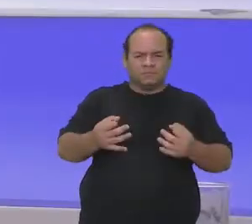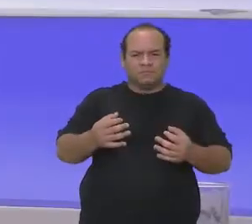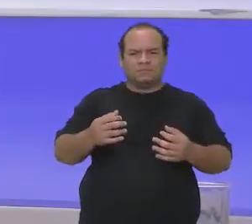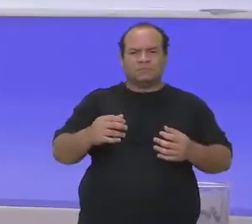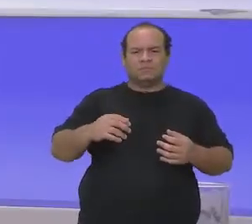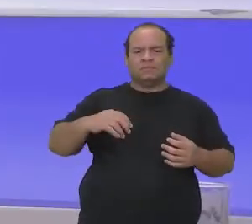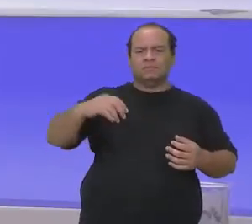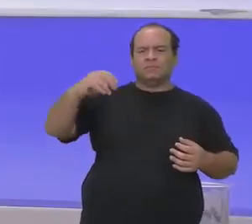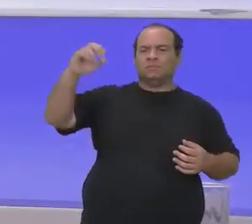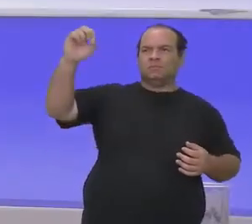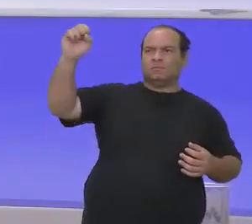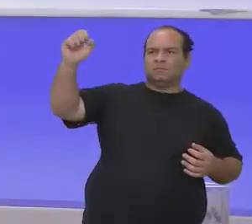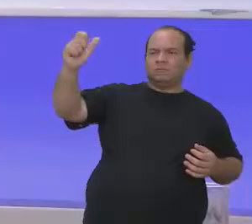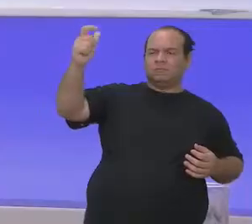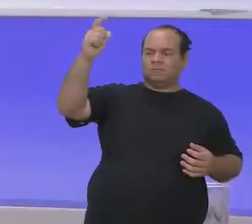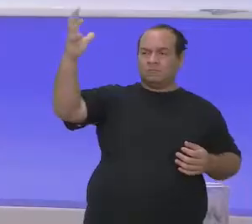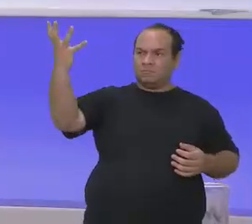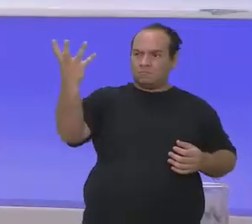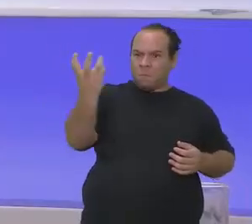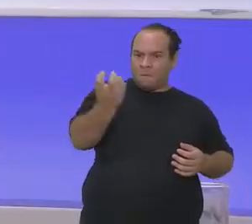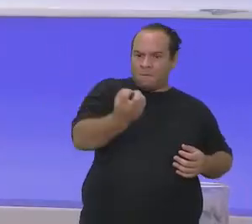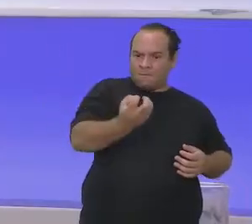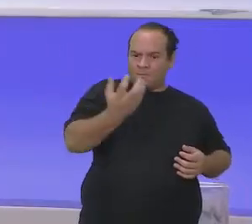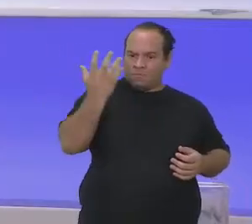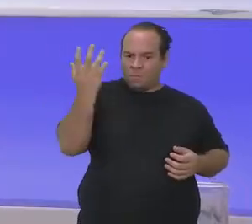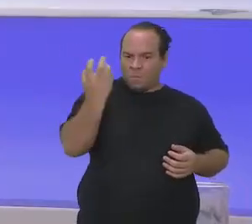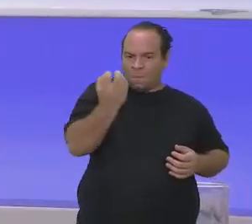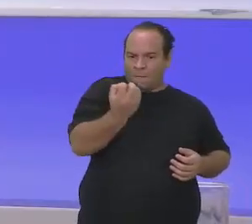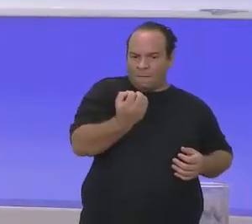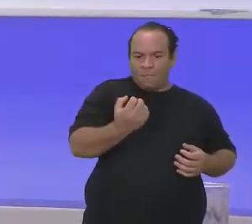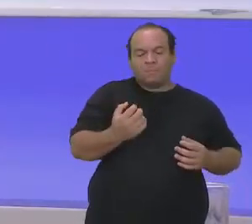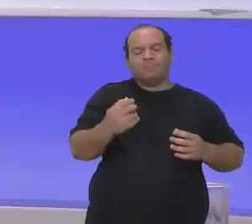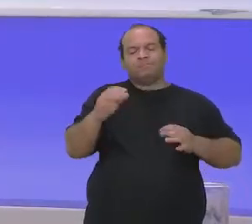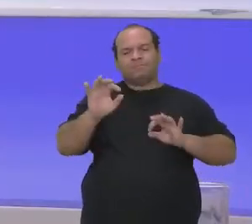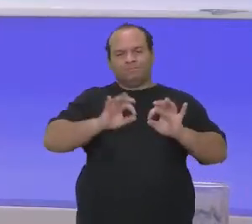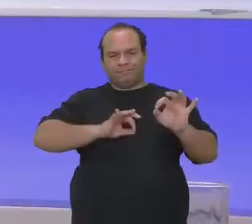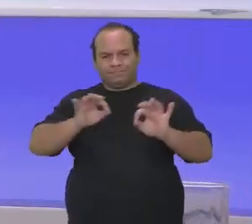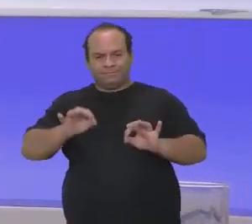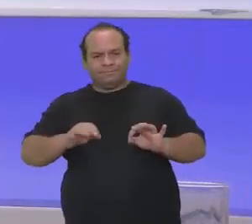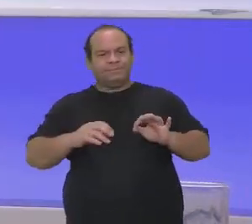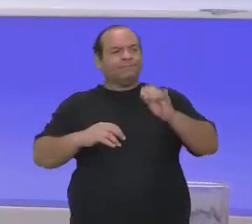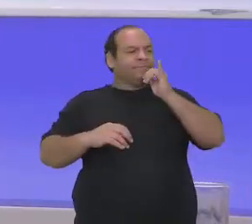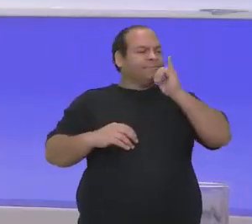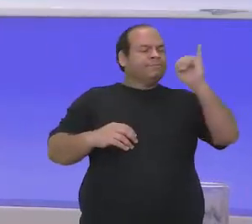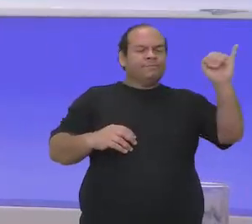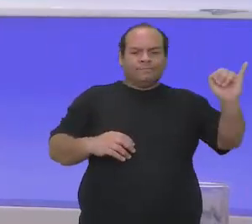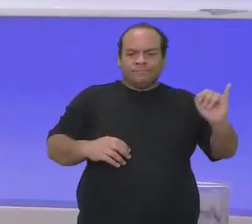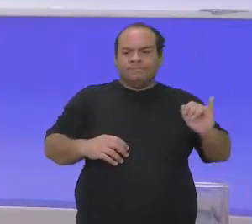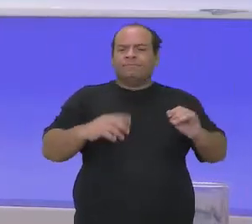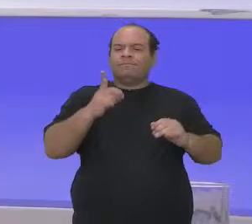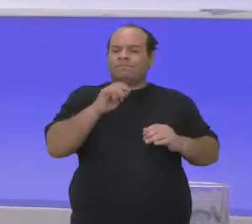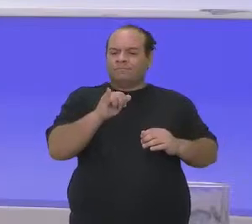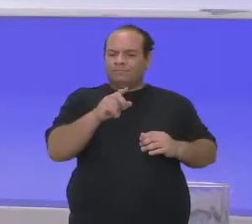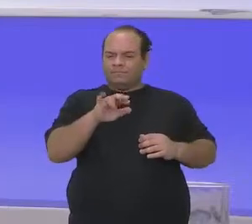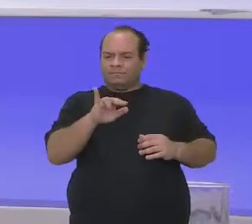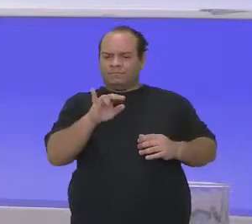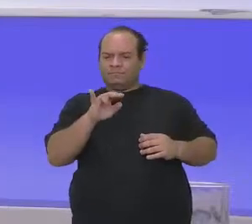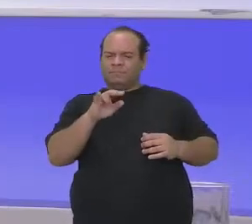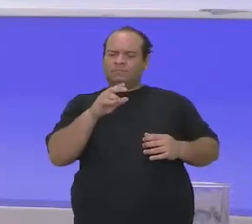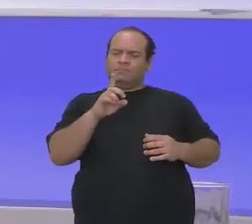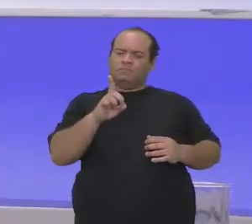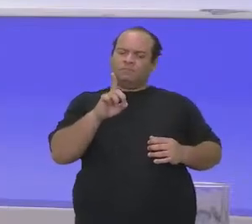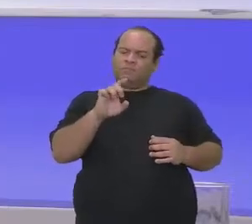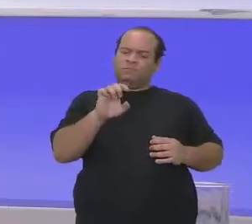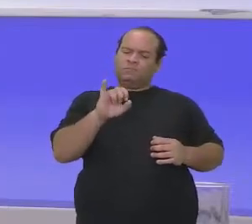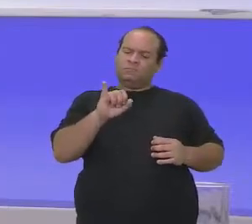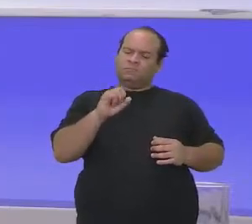painéis solares, eles devem ser homologados dentro das distribuidoras, porque a gente está falando de segurança energética. A partir do